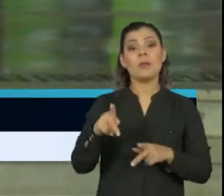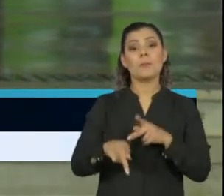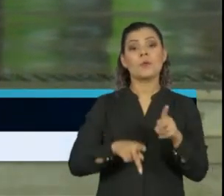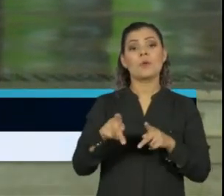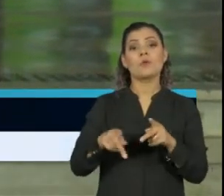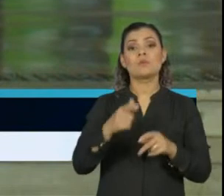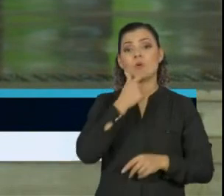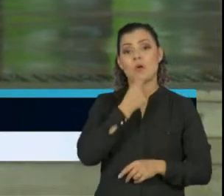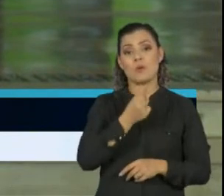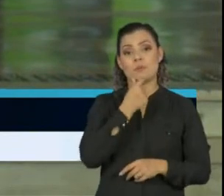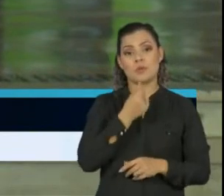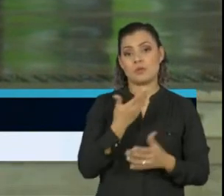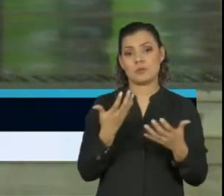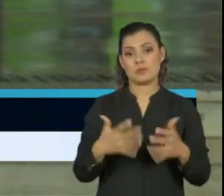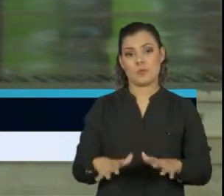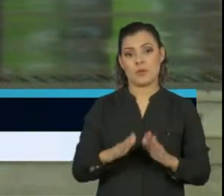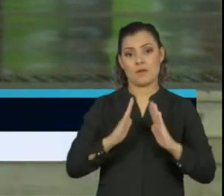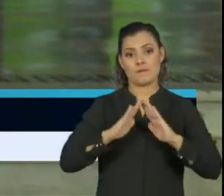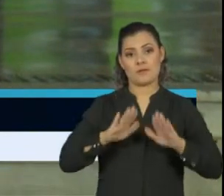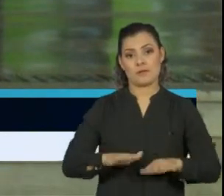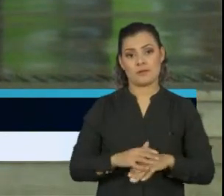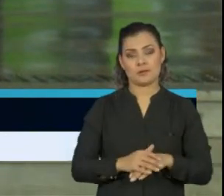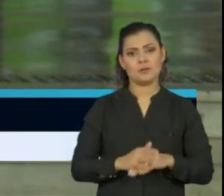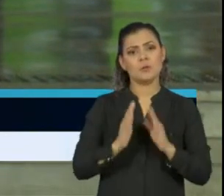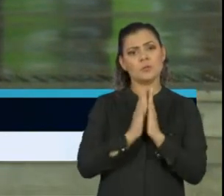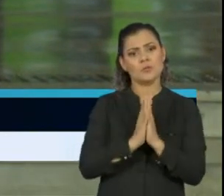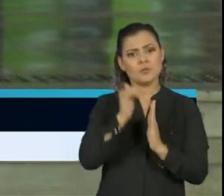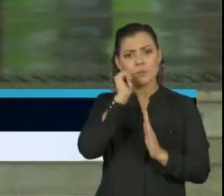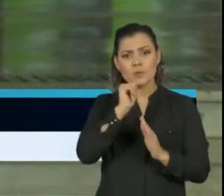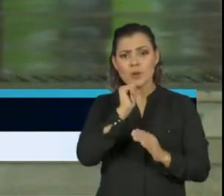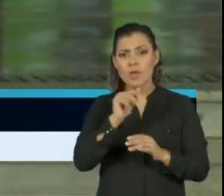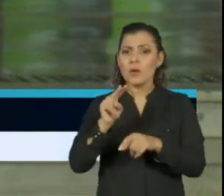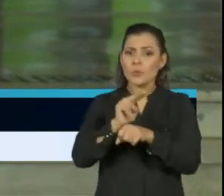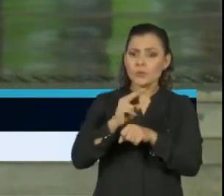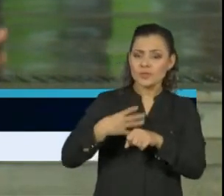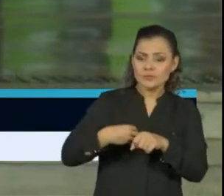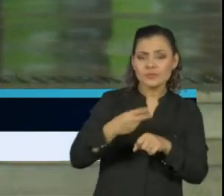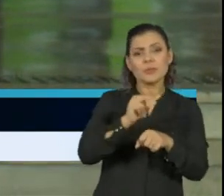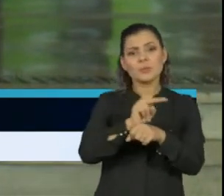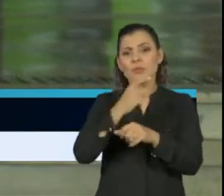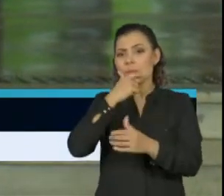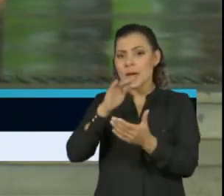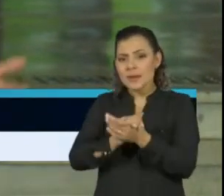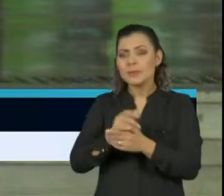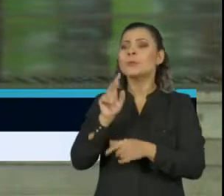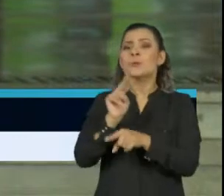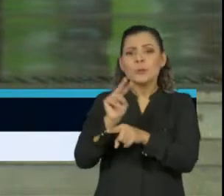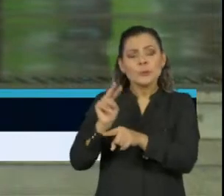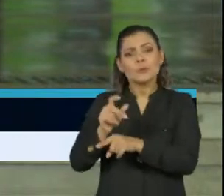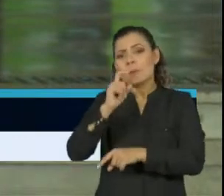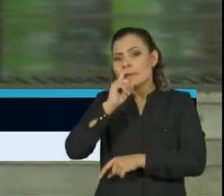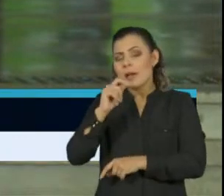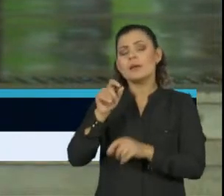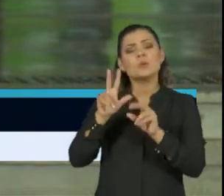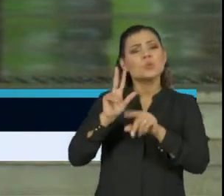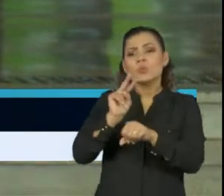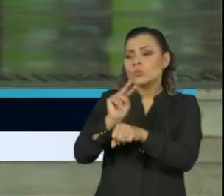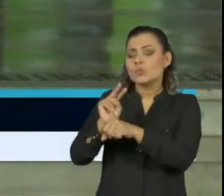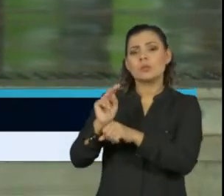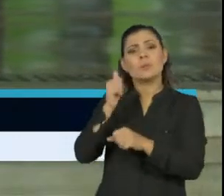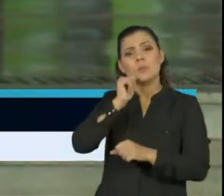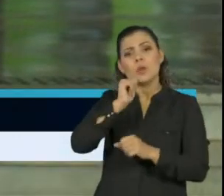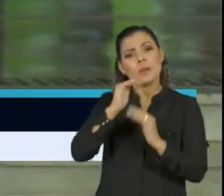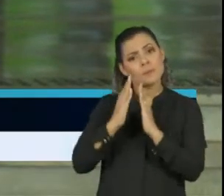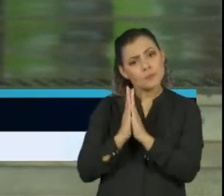população masculina. Então, aqui eu apelo às mulheres para que cuidem dos seus filhos, dos seus maridos, dos seus pais e os mantenham em